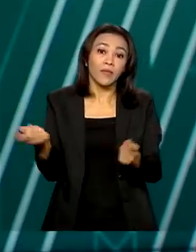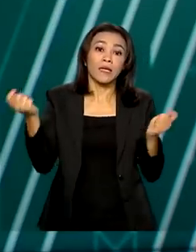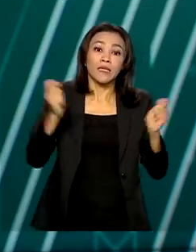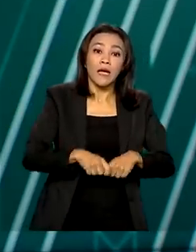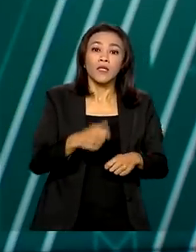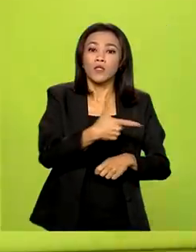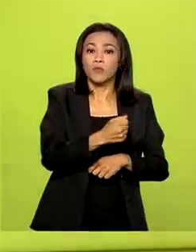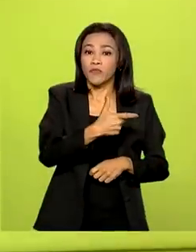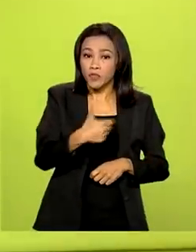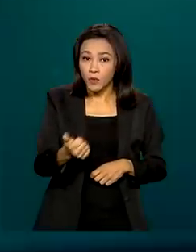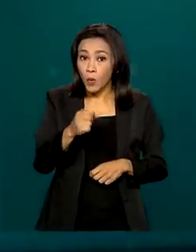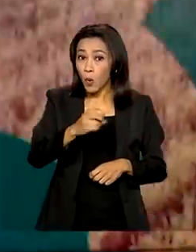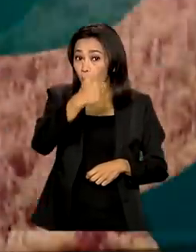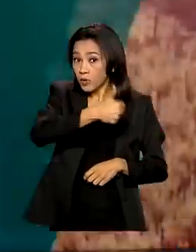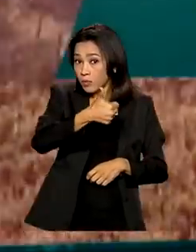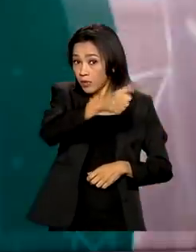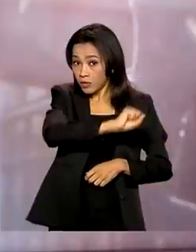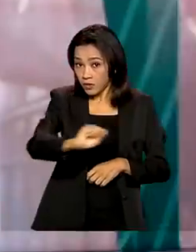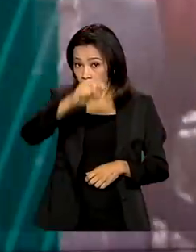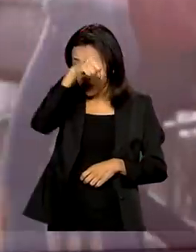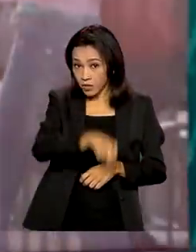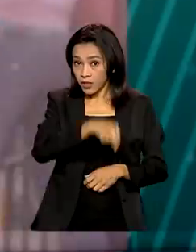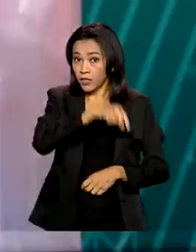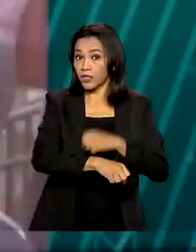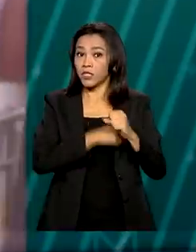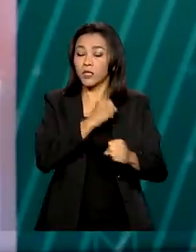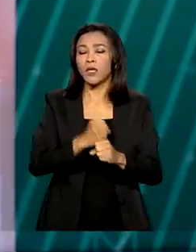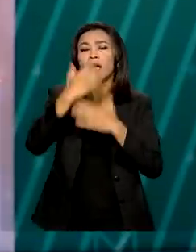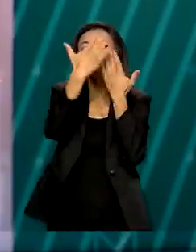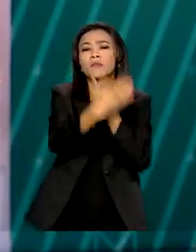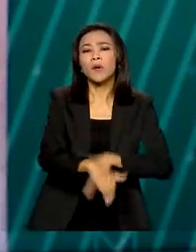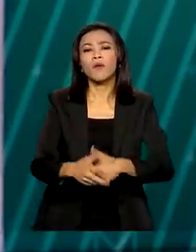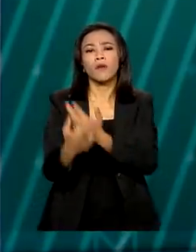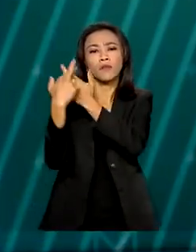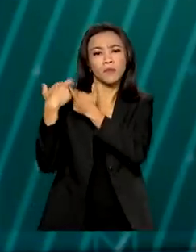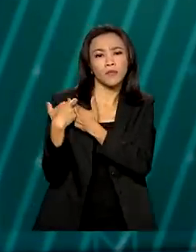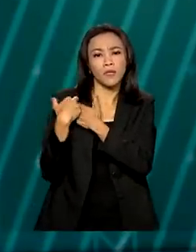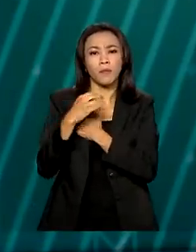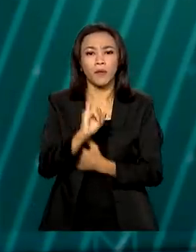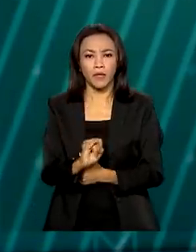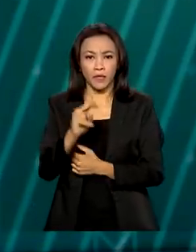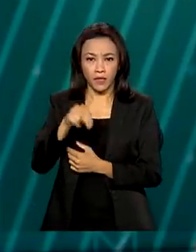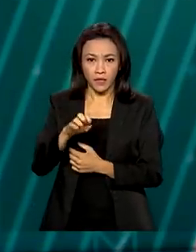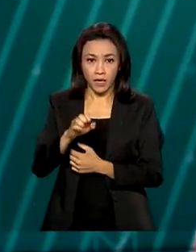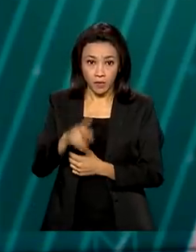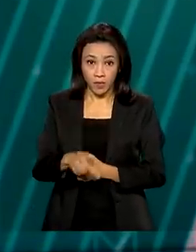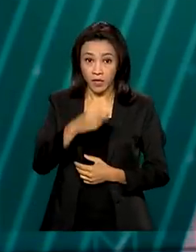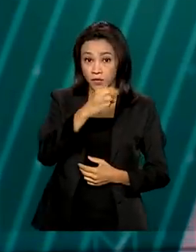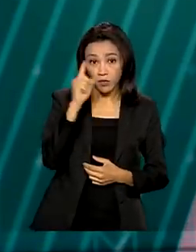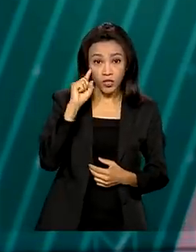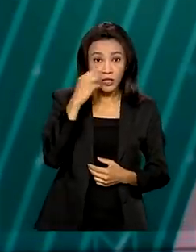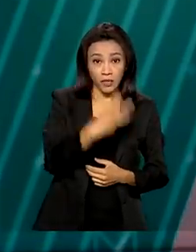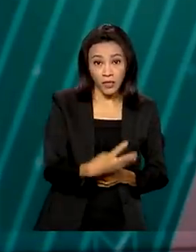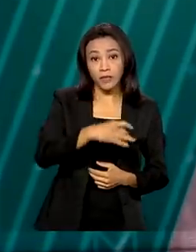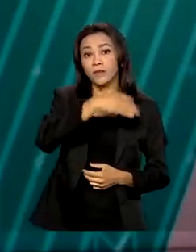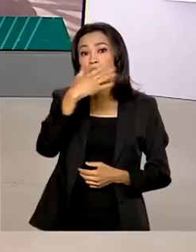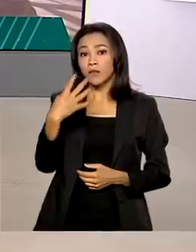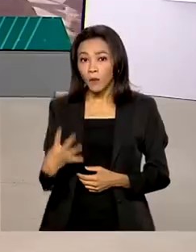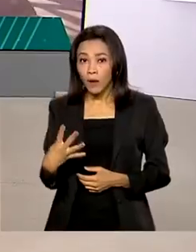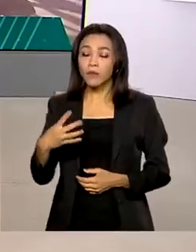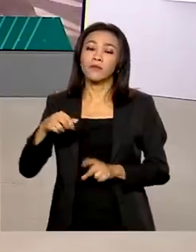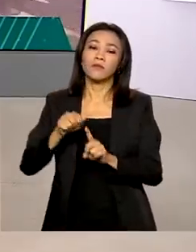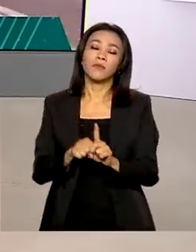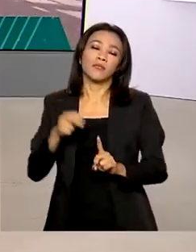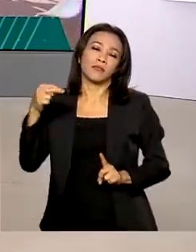ou do primeiro semestre deste ano as provas serão aplicadas pelo Inep nos dias três e quatro de dezembro